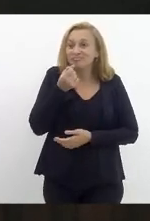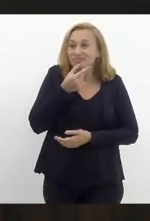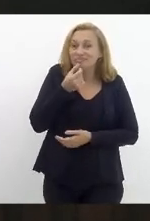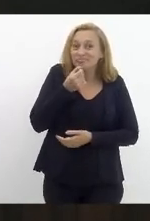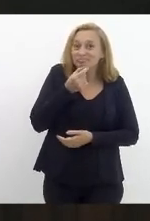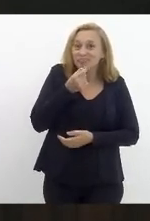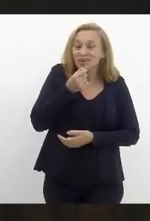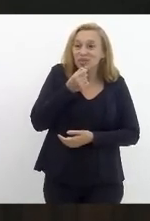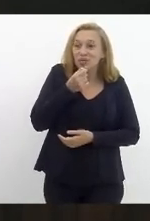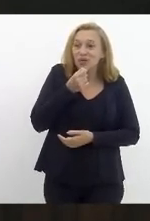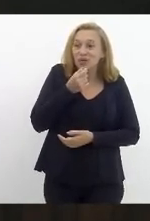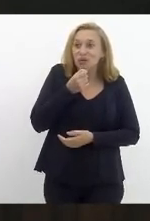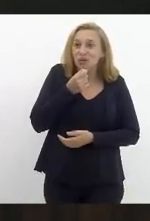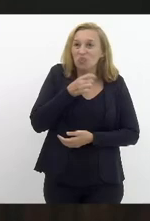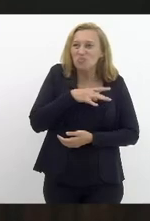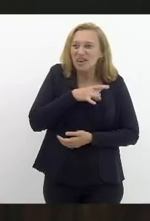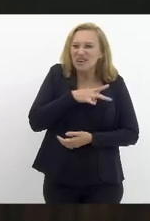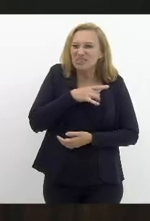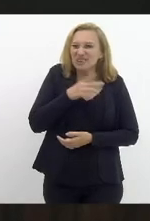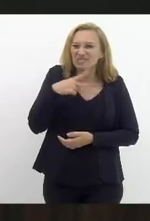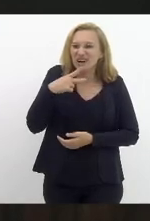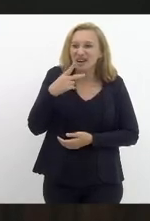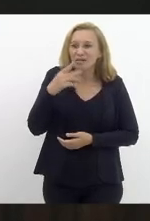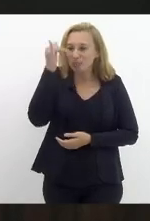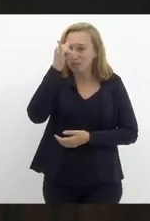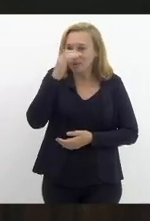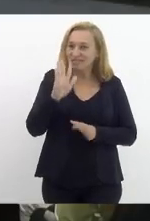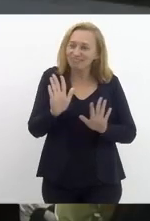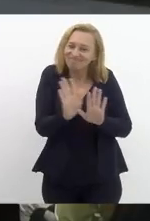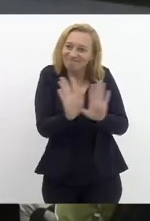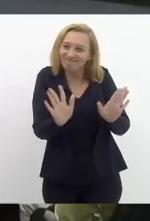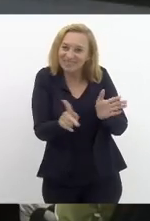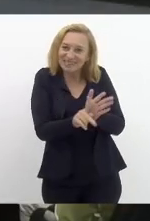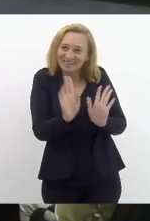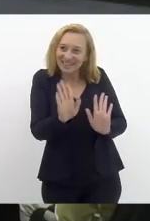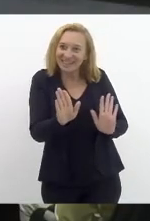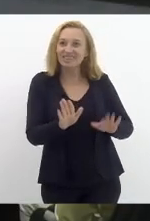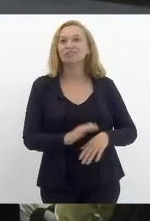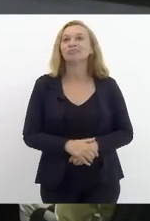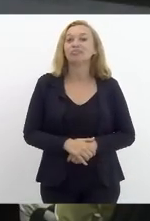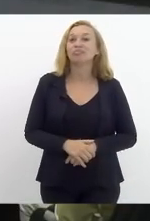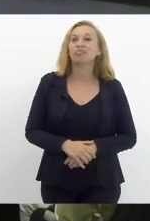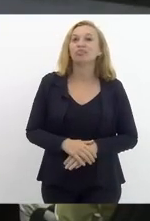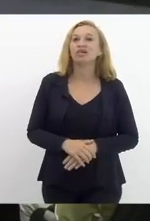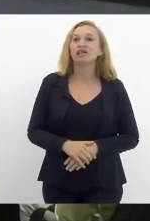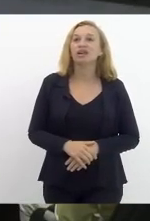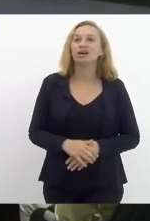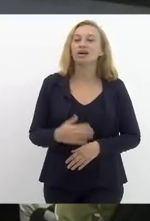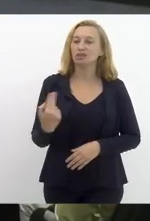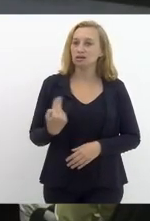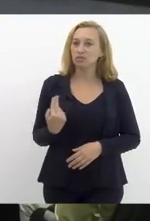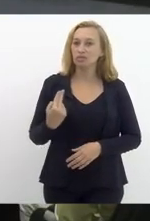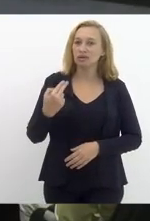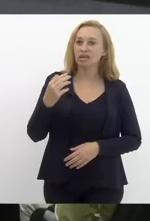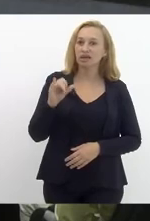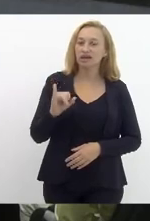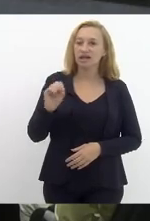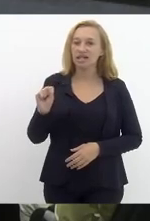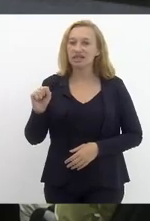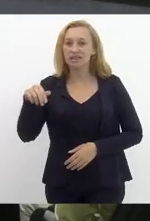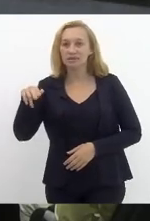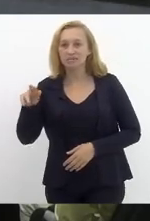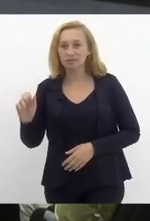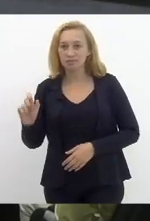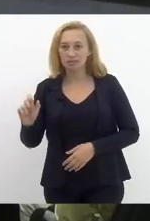né? Só um minutinho. Falar besteira faz parte, né? É. Gente, eu me chamo Yasmin, acredito